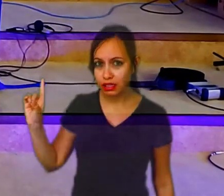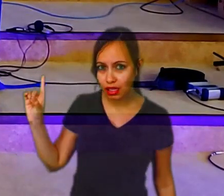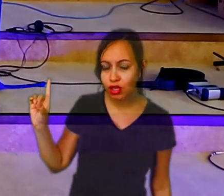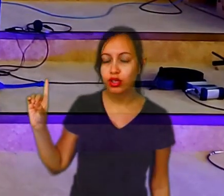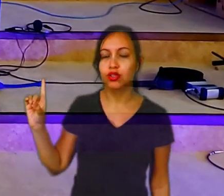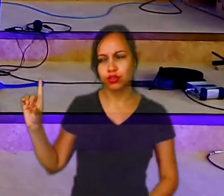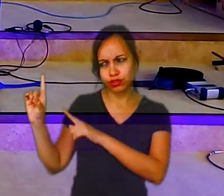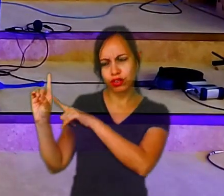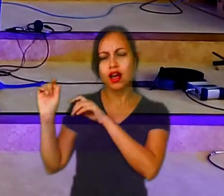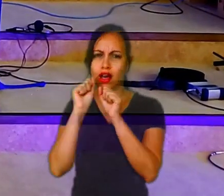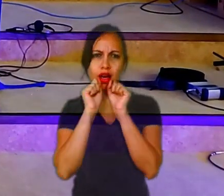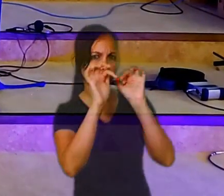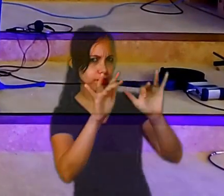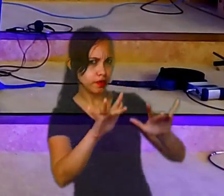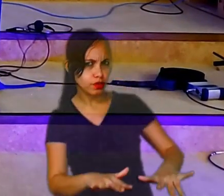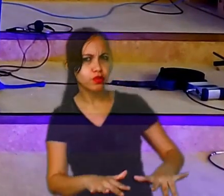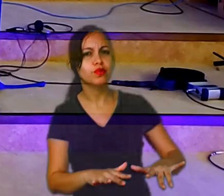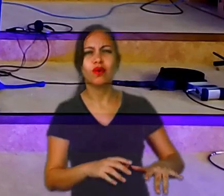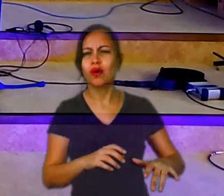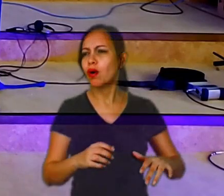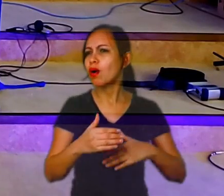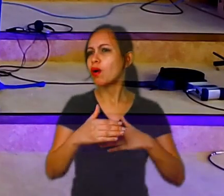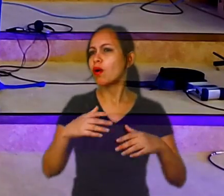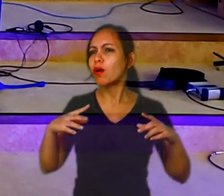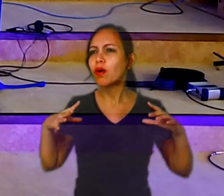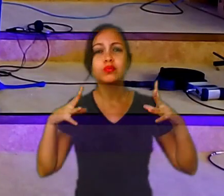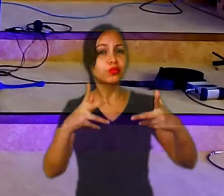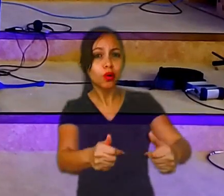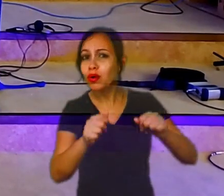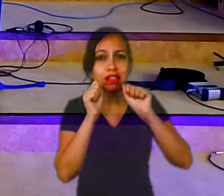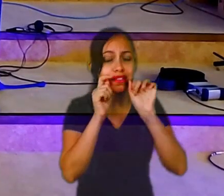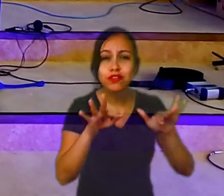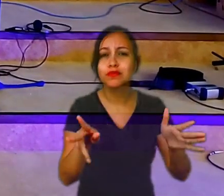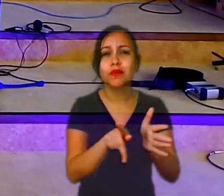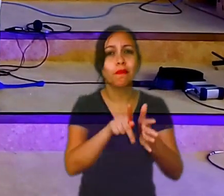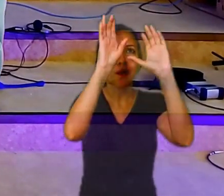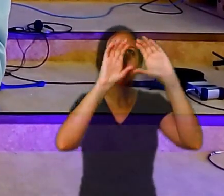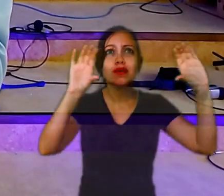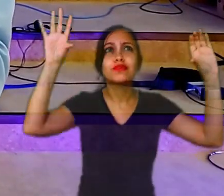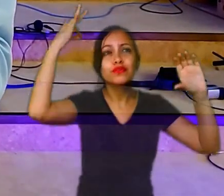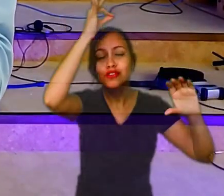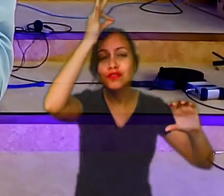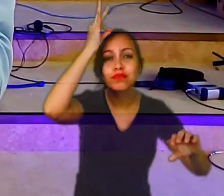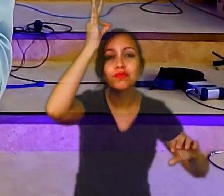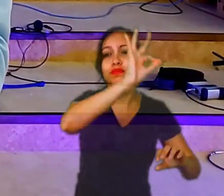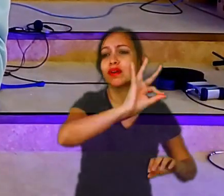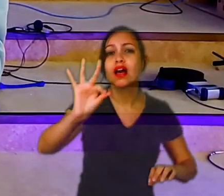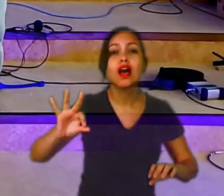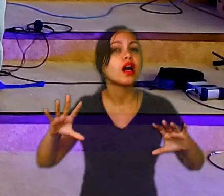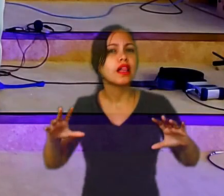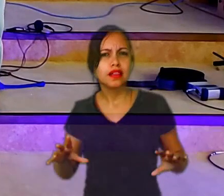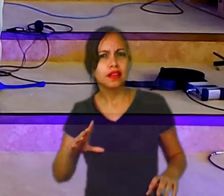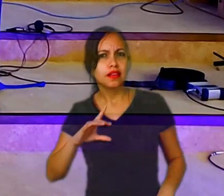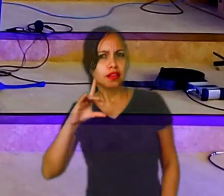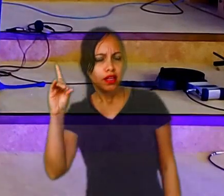nos abençoou com todas as sortes de bênçãos espirituais, Ele não fará, Ele